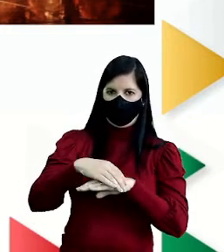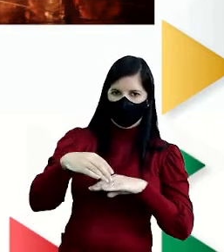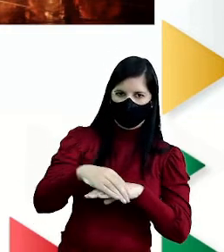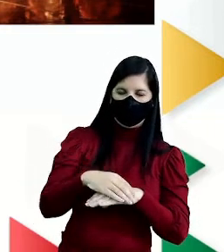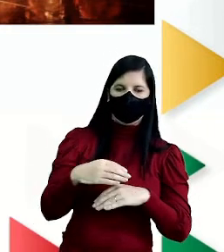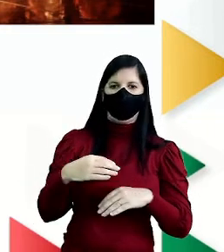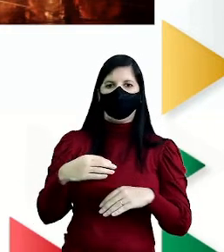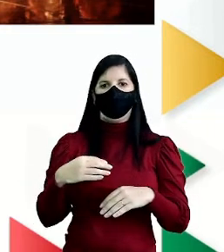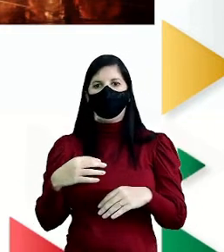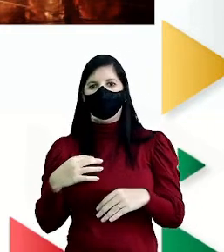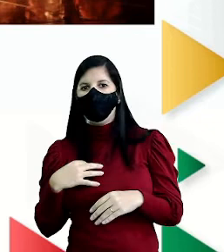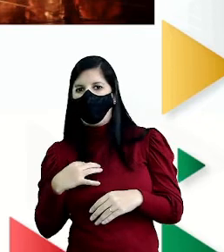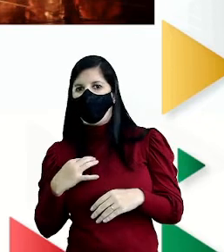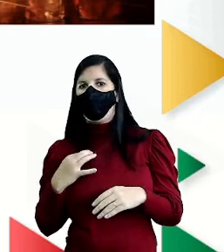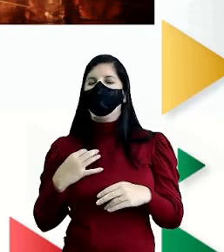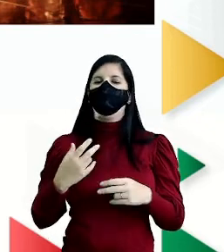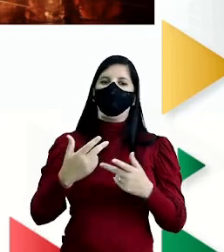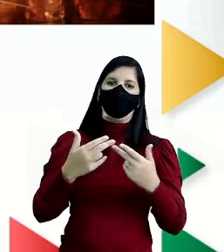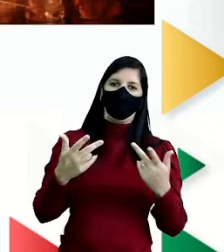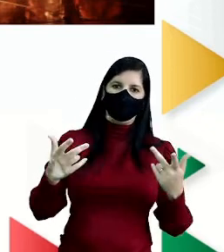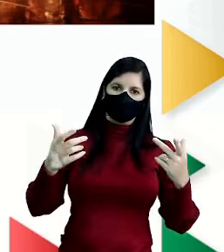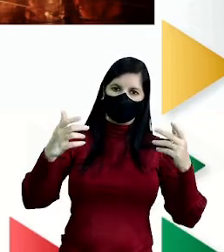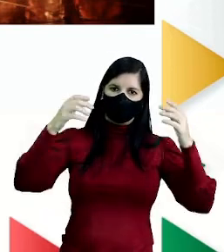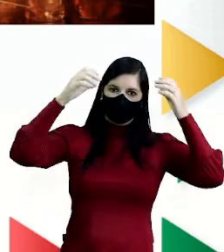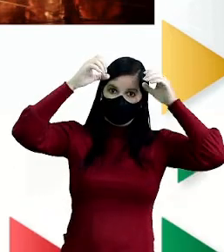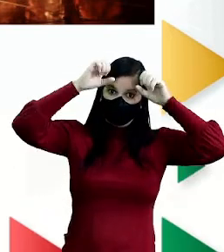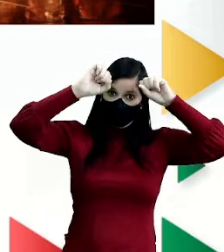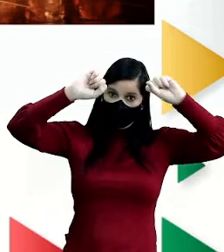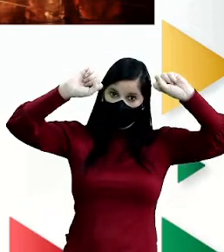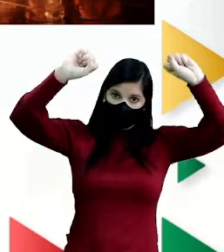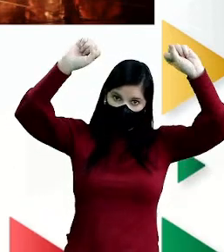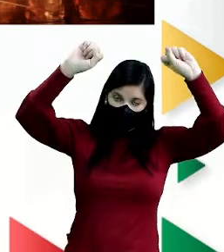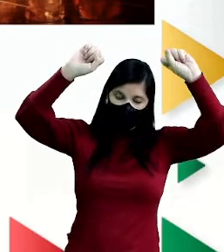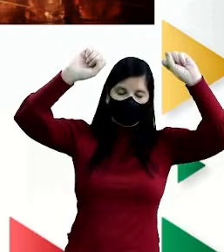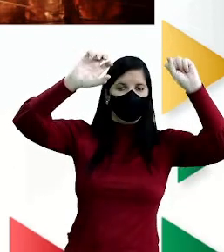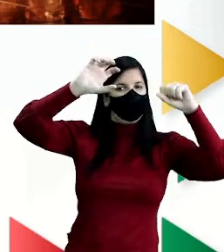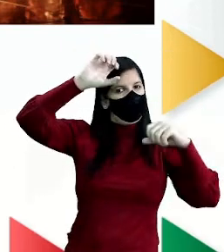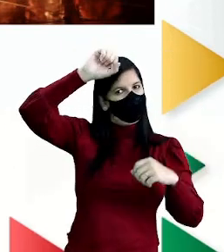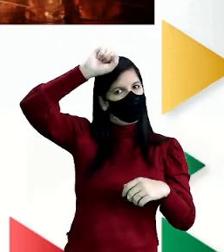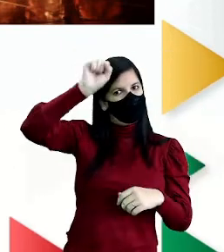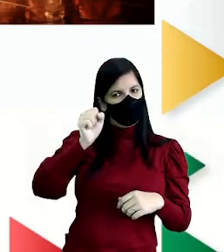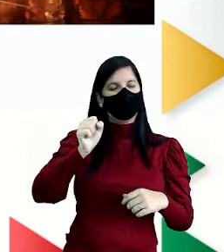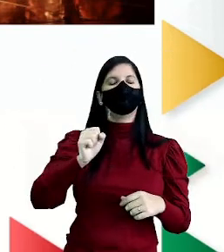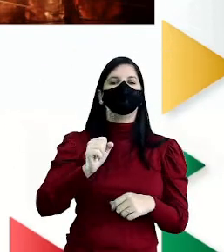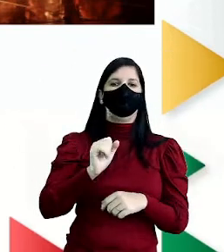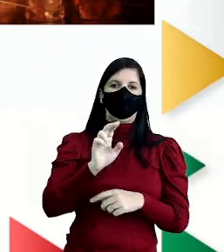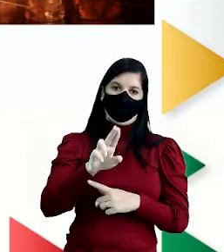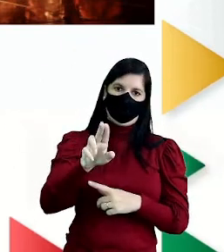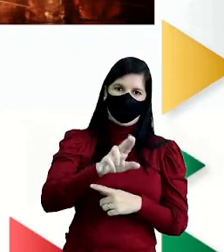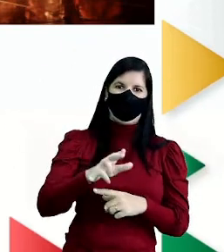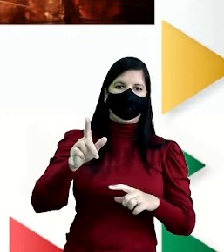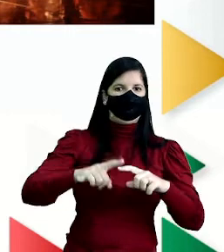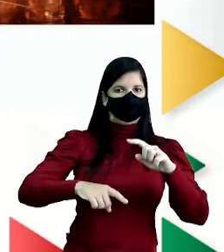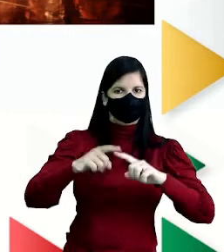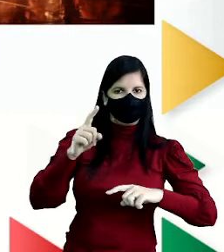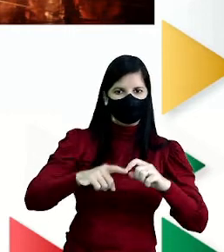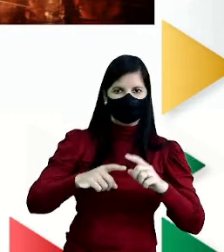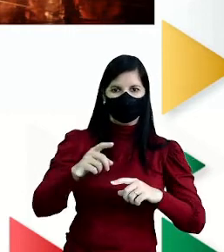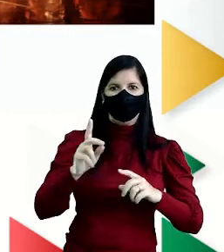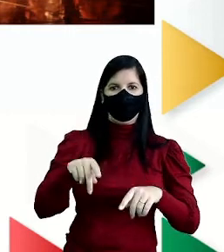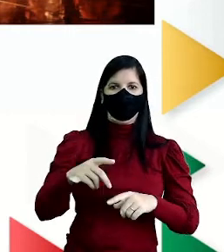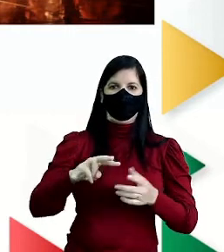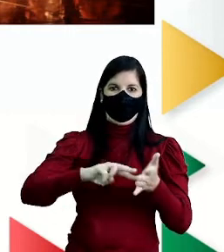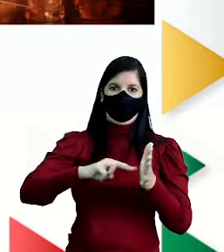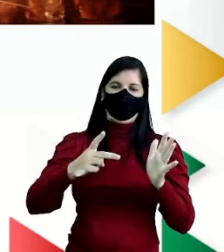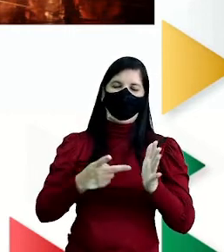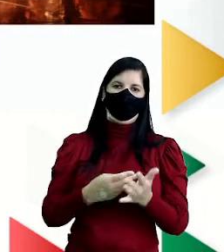para as pessoas. Então, né, os chifres, além também de utilizar o chifre, né, como ferramenta. Então, ele vai significar justamente o ciclo da vida, né?